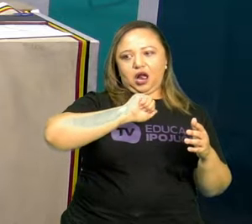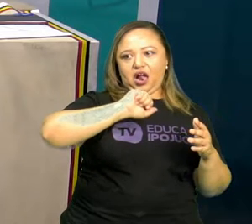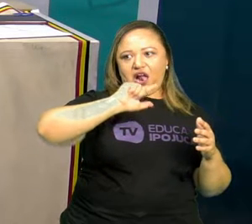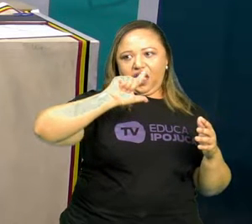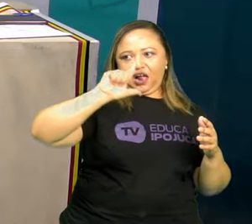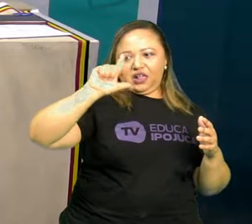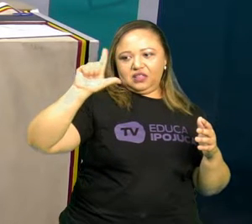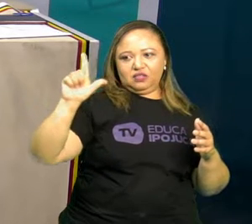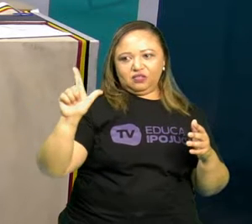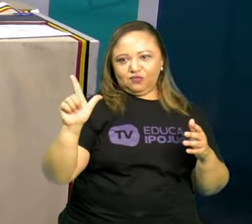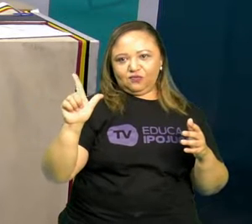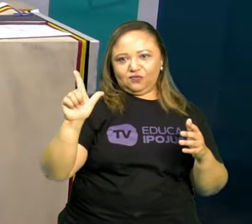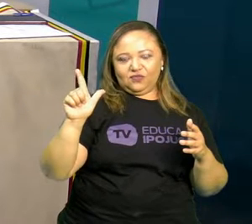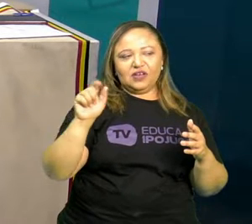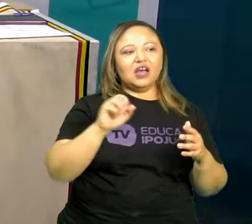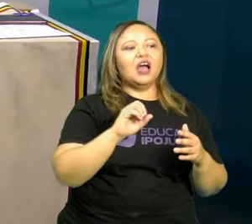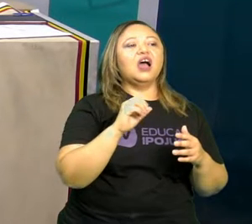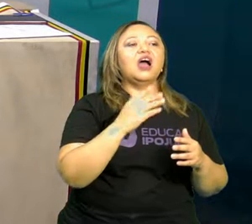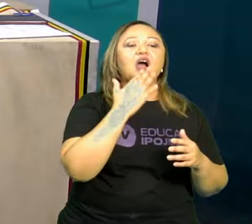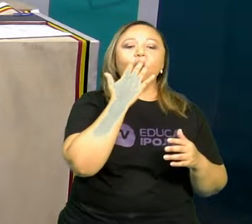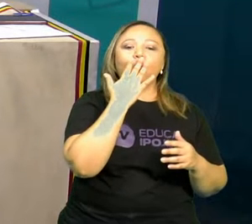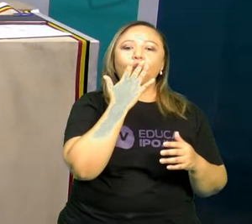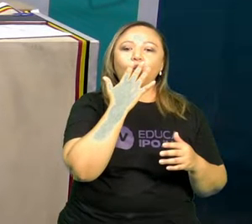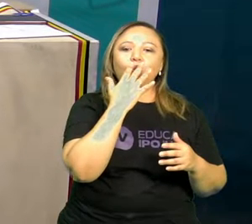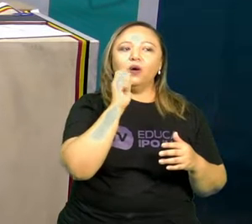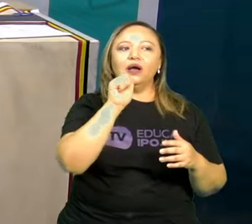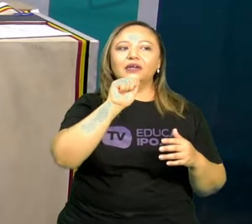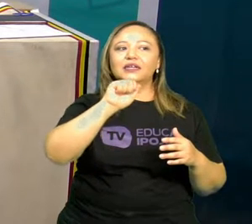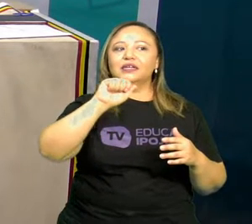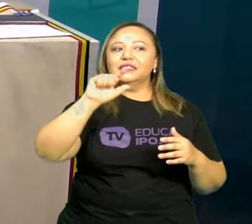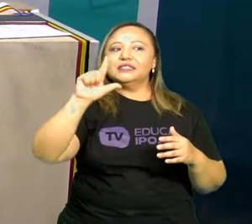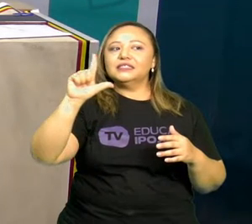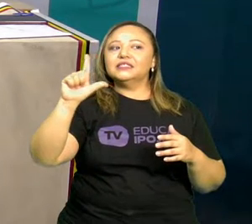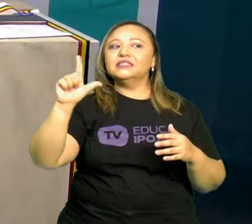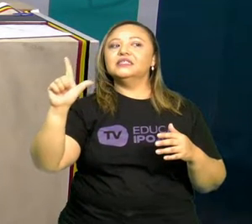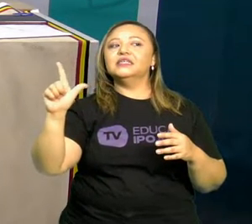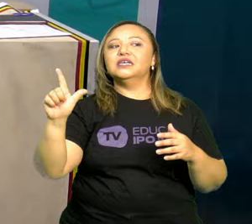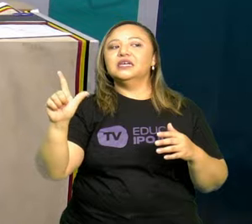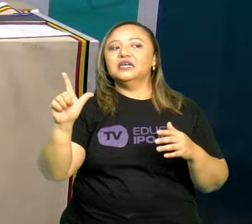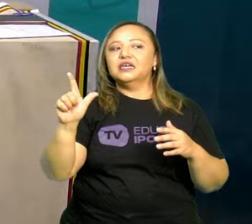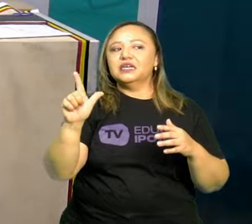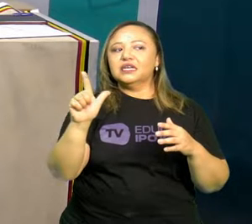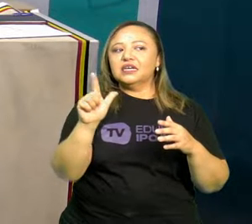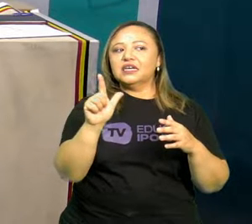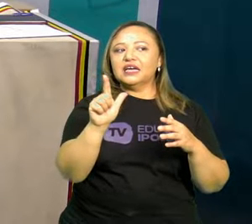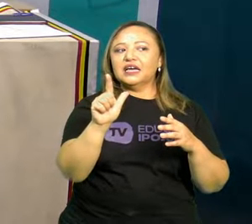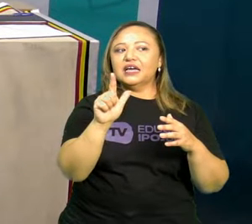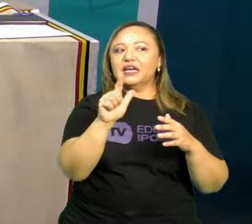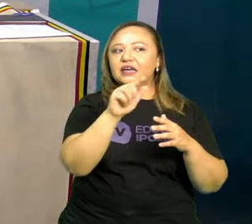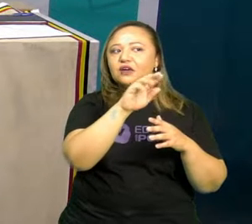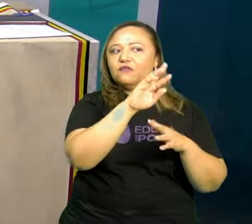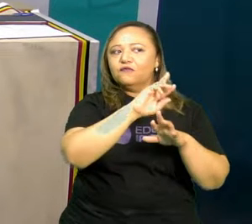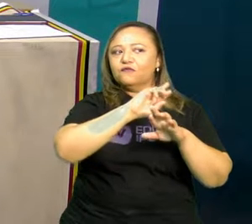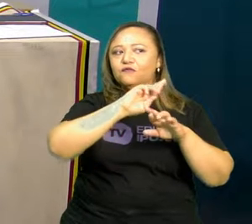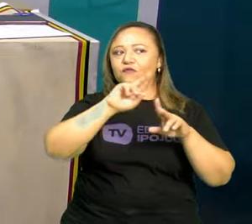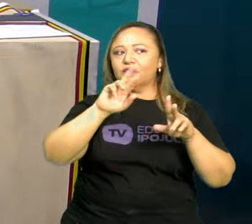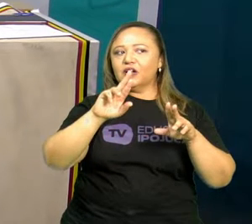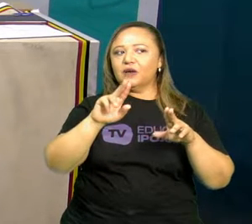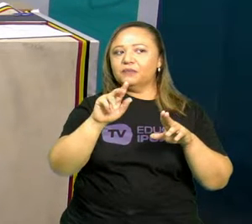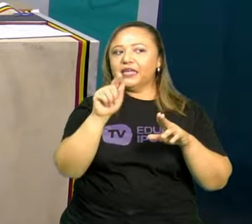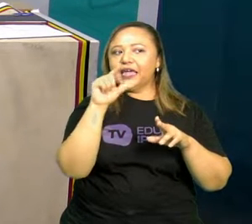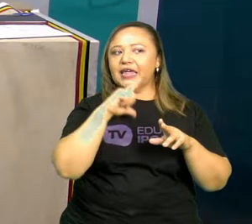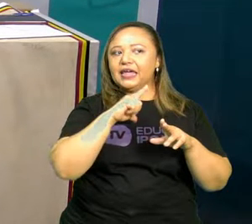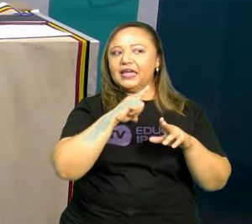Azul, muito bem. Mas ao redor da caixinha também tem o quê?